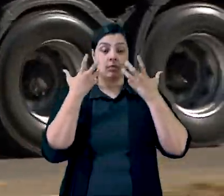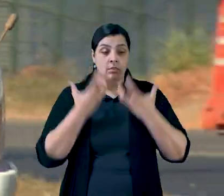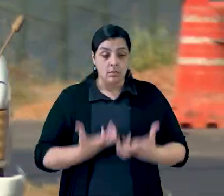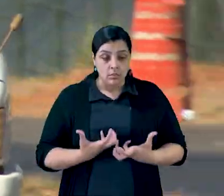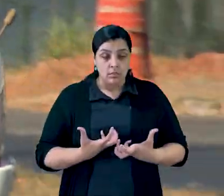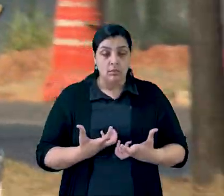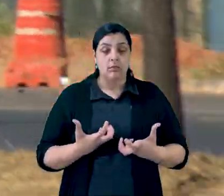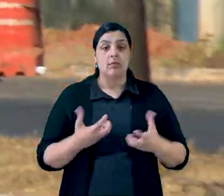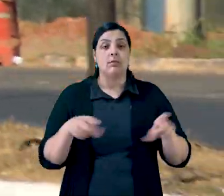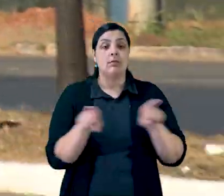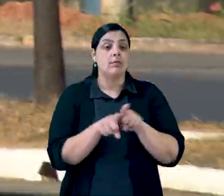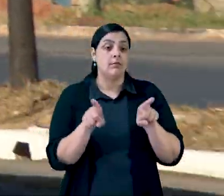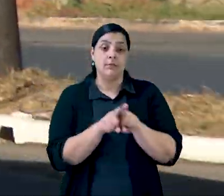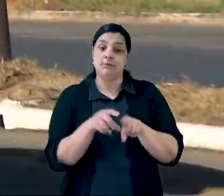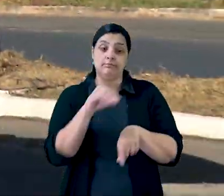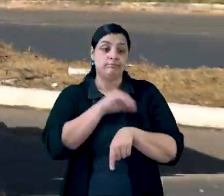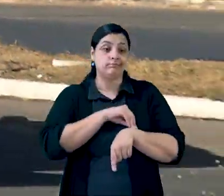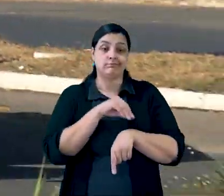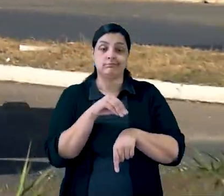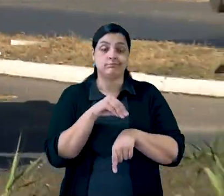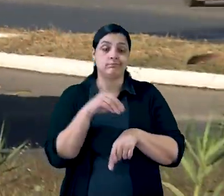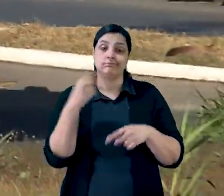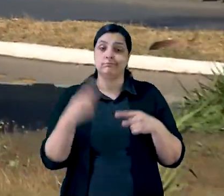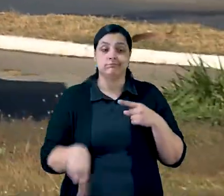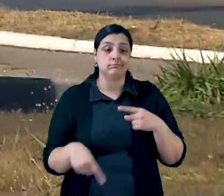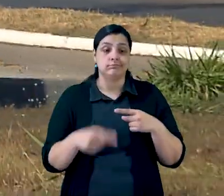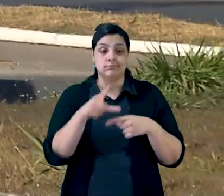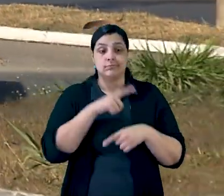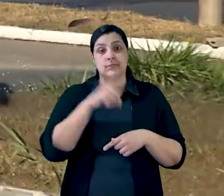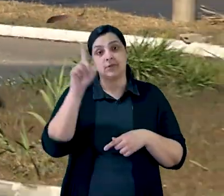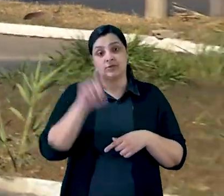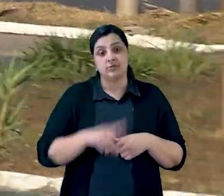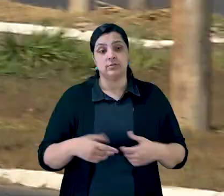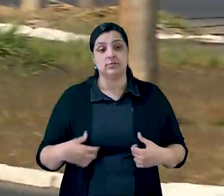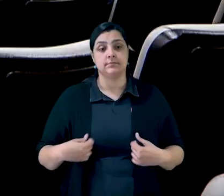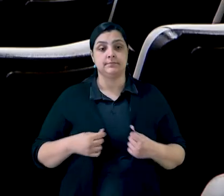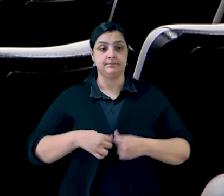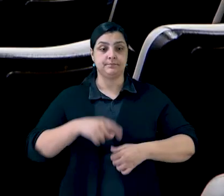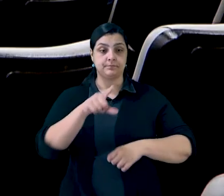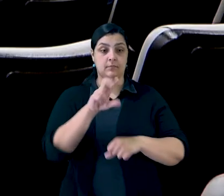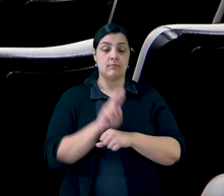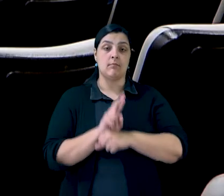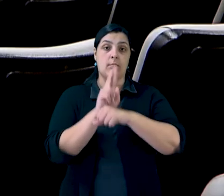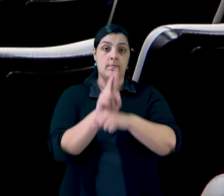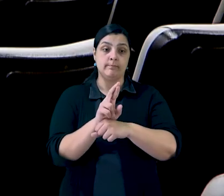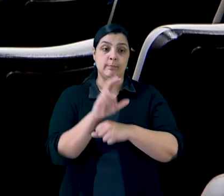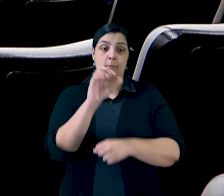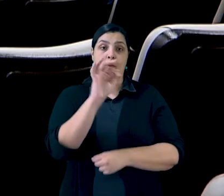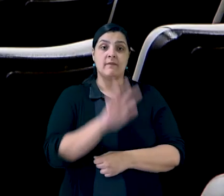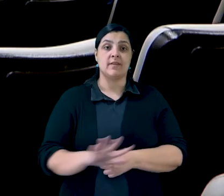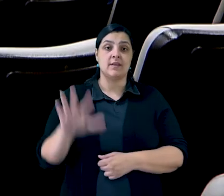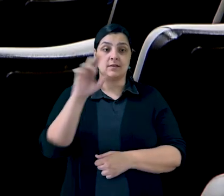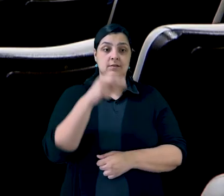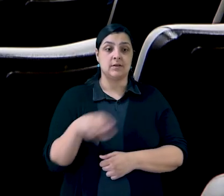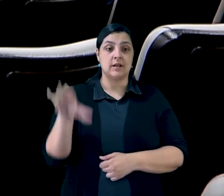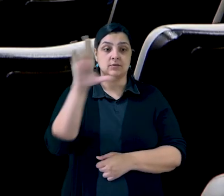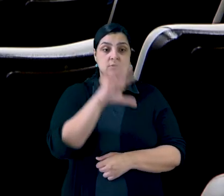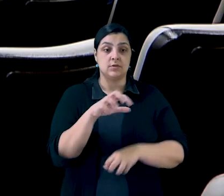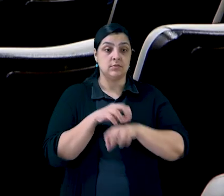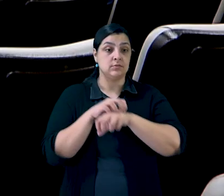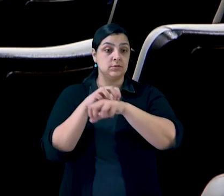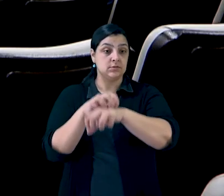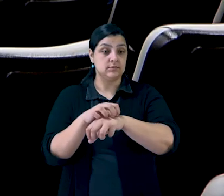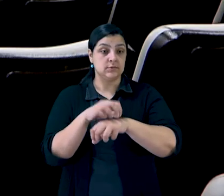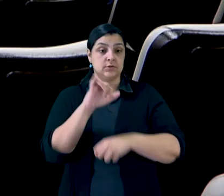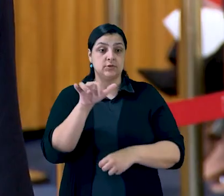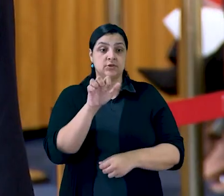mais exaustão ao trabalhador e não vai ter a remuneração como ele tem direito, né? Já para o representante da Confederação Nacional